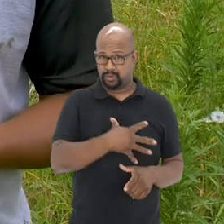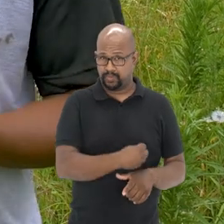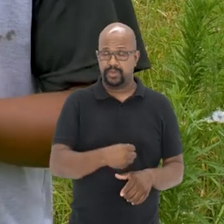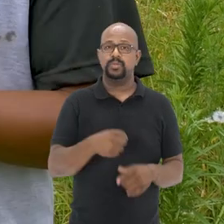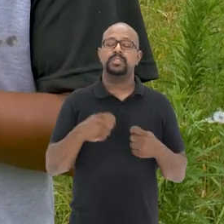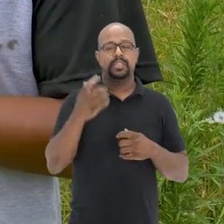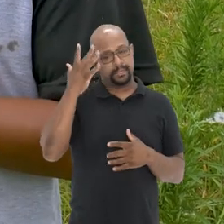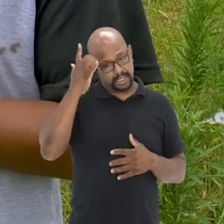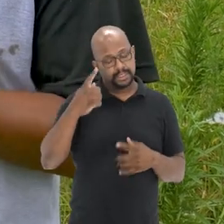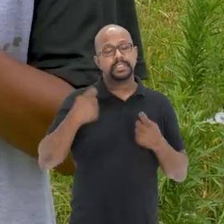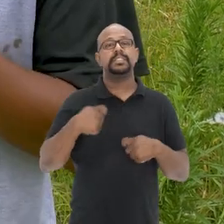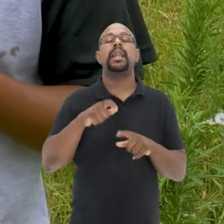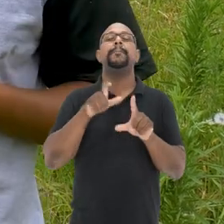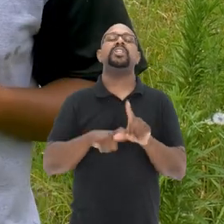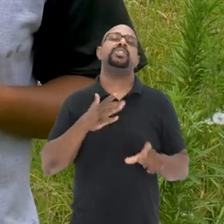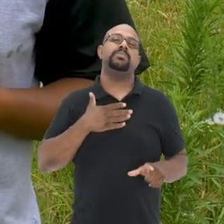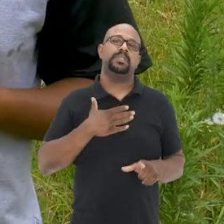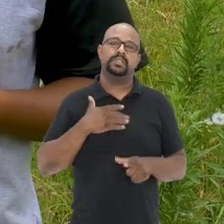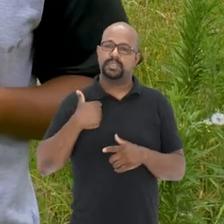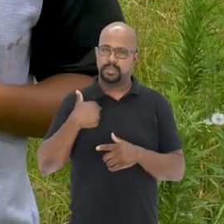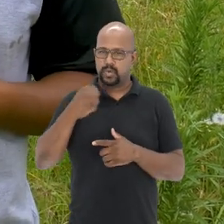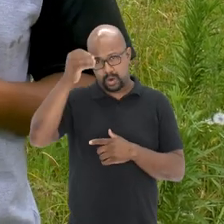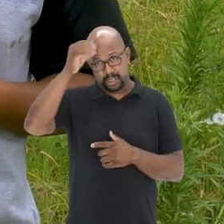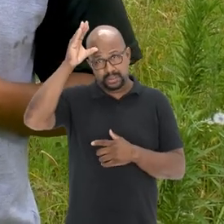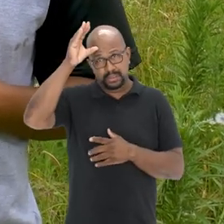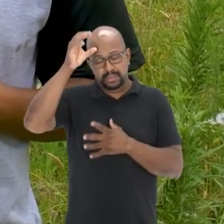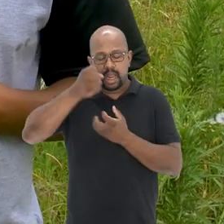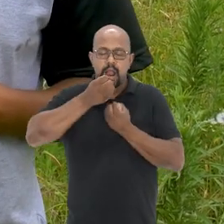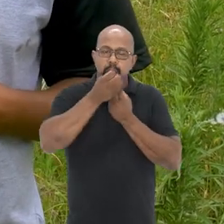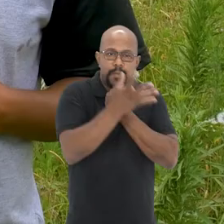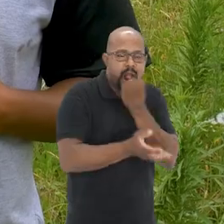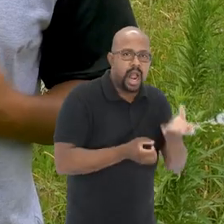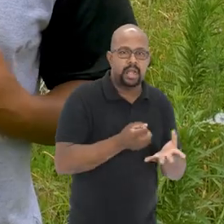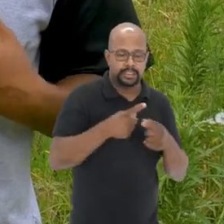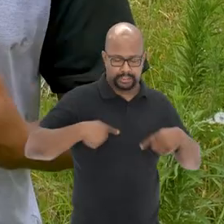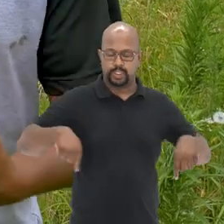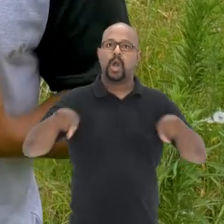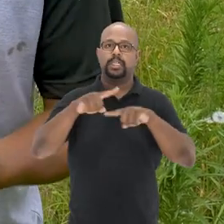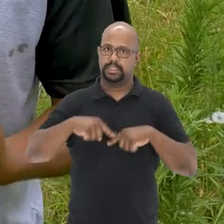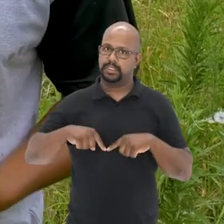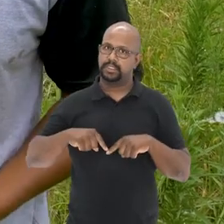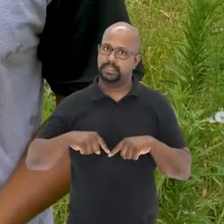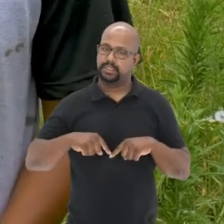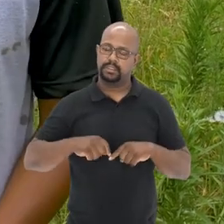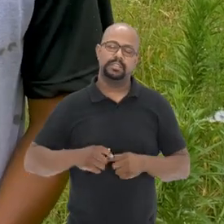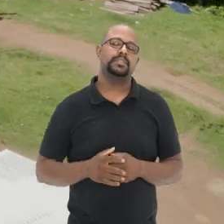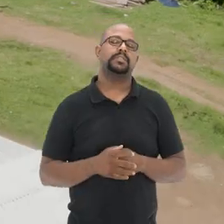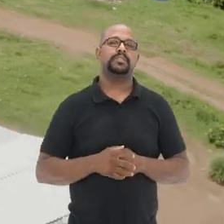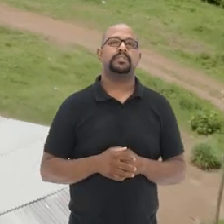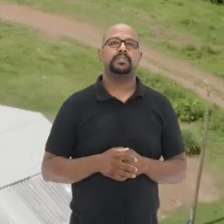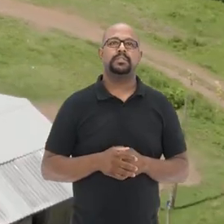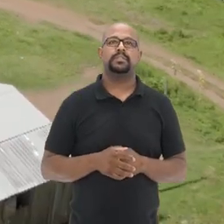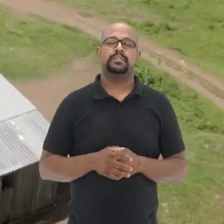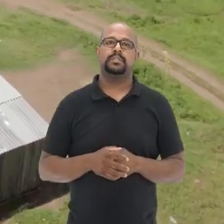A existência dos meus filhos no dia de amanhã depende de mim. De eu passar esse conhecimento entre nós.